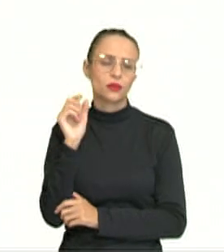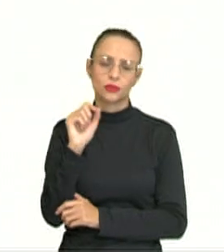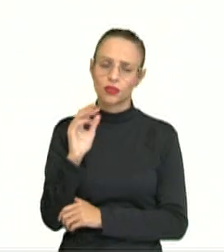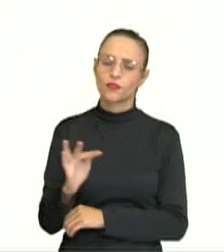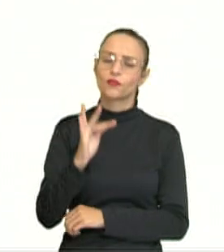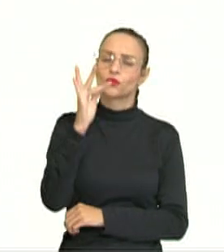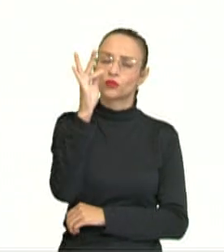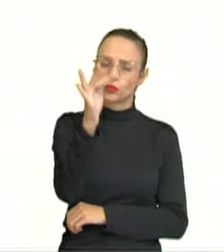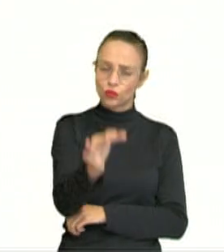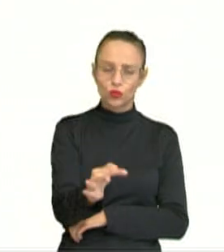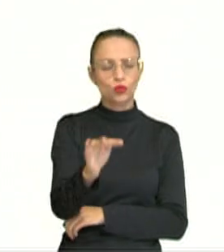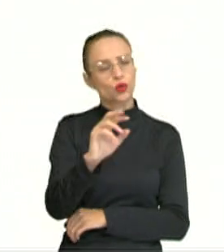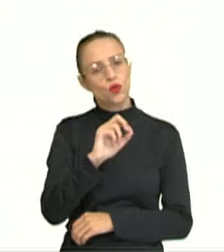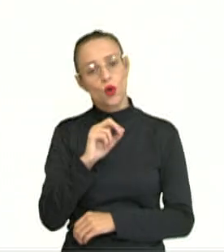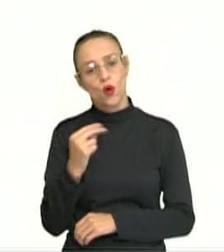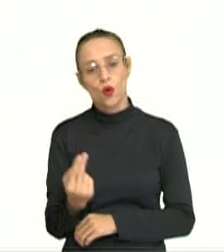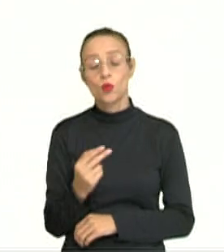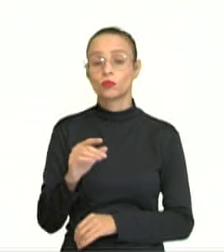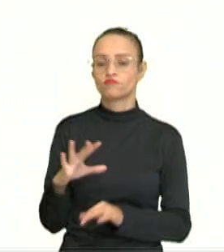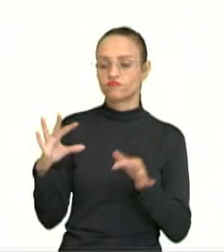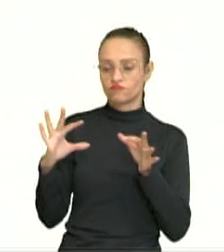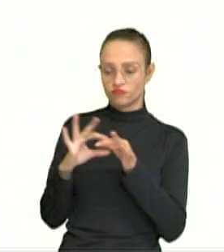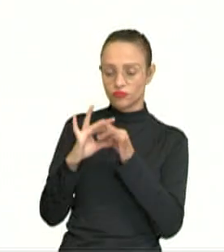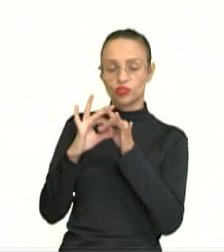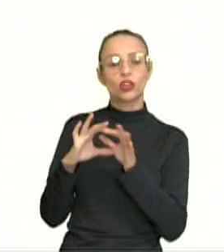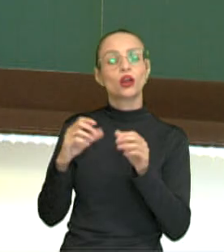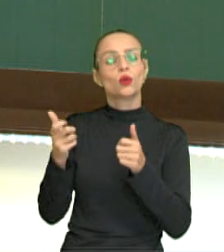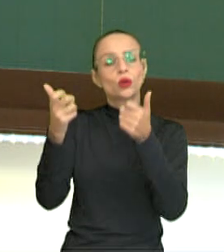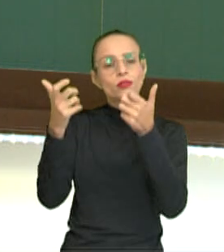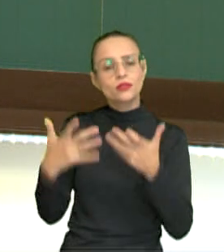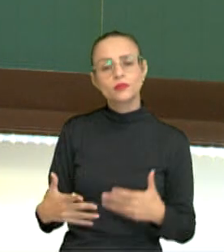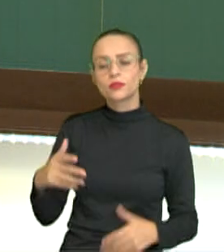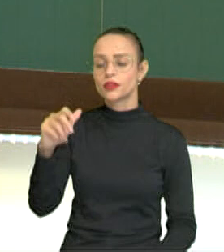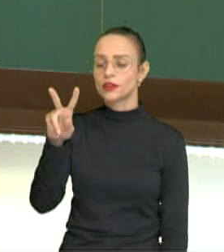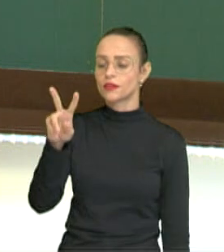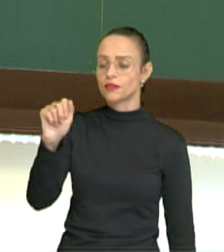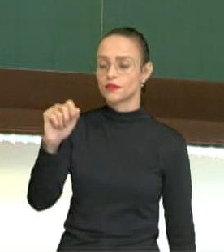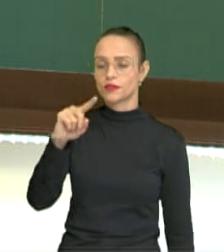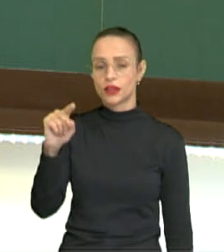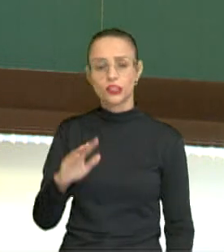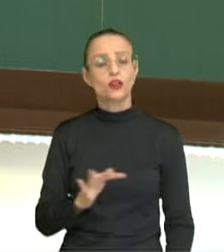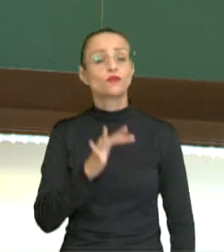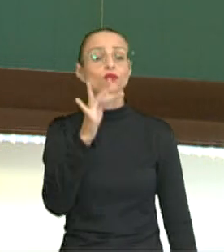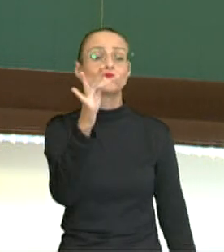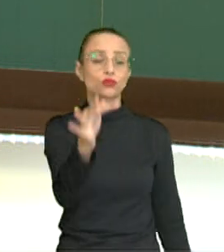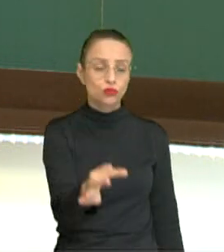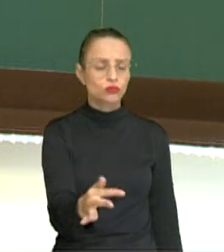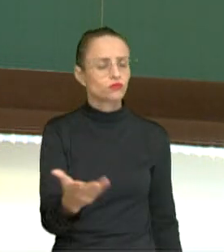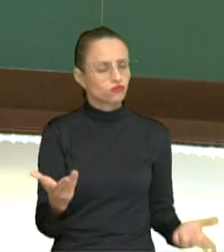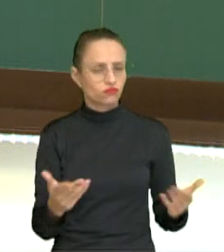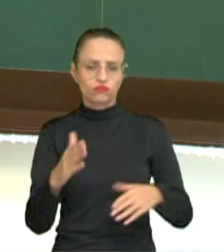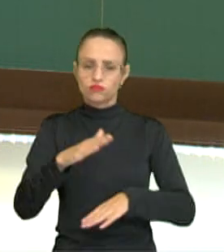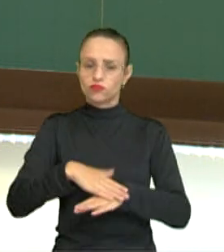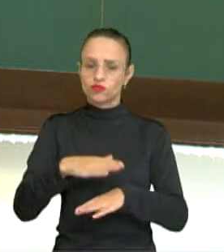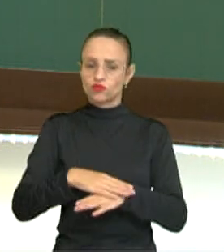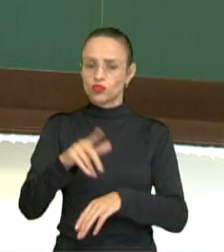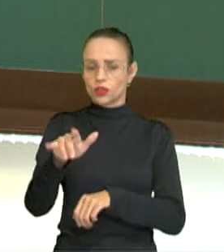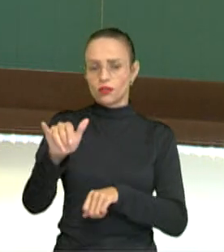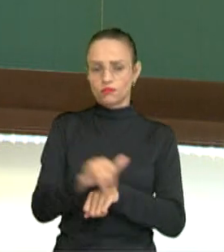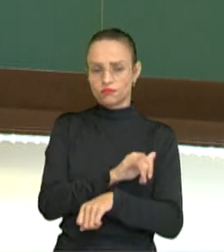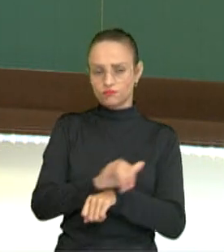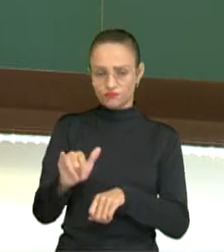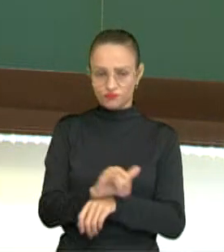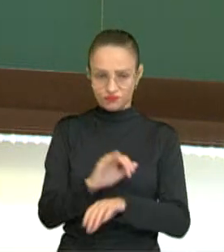futuro próximo, ou segundo o que aponta Vaz, em um futuro próximo. Você pode utilizar